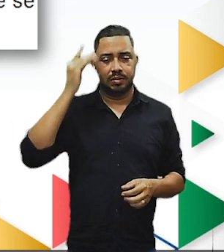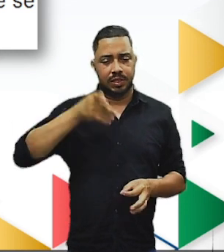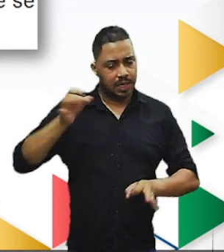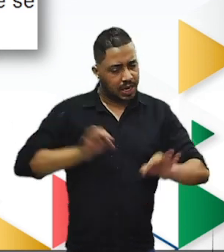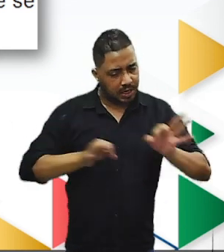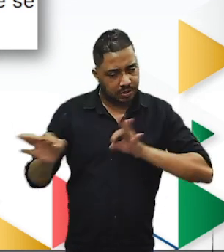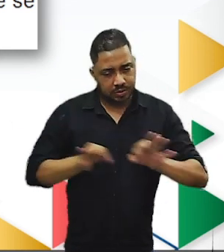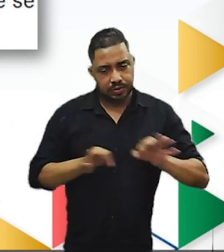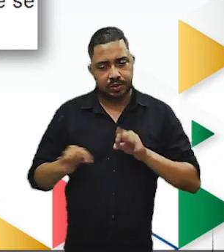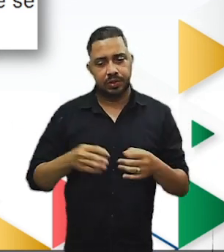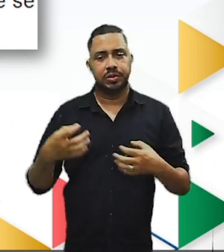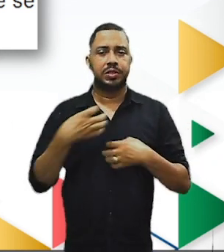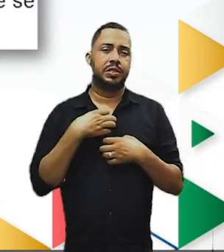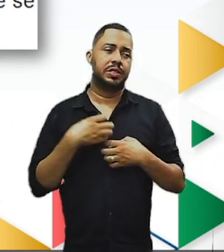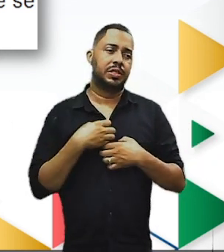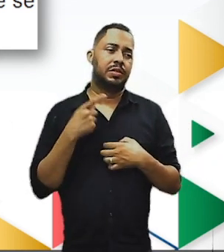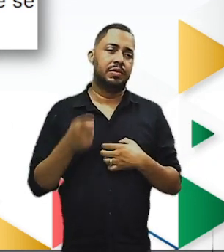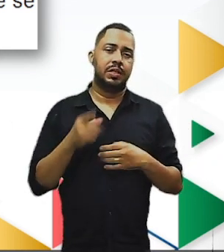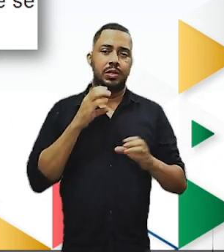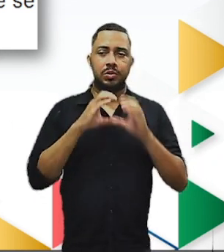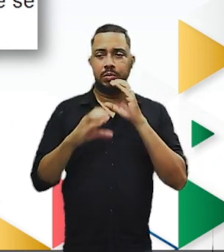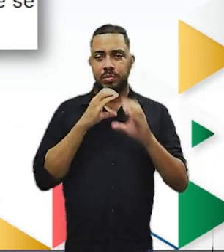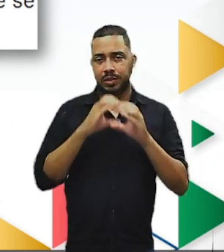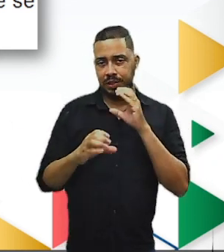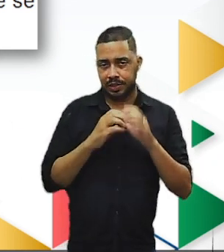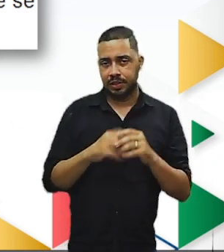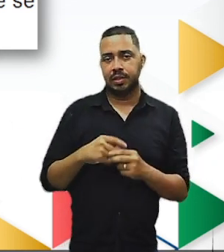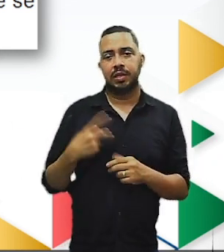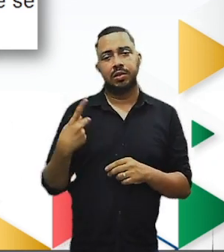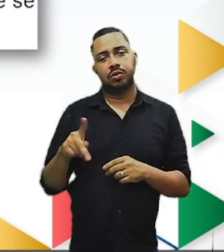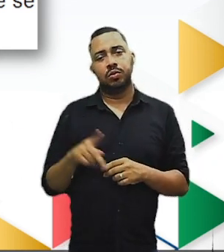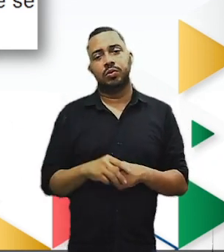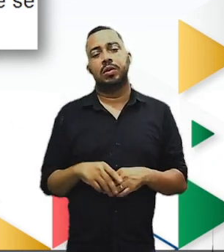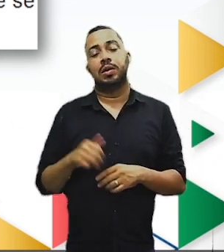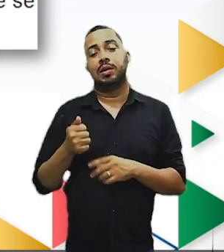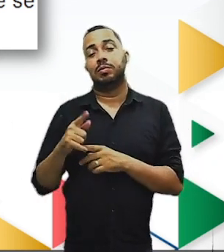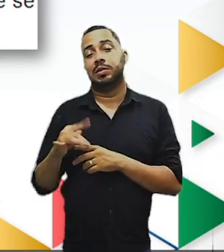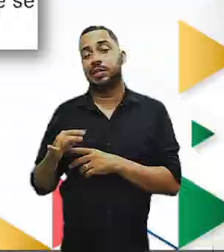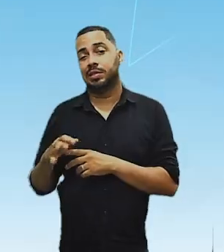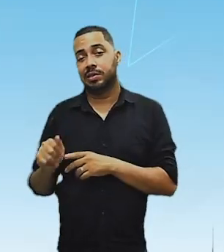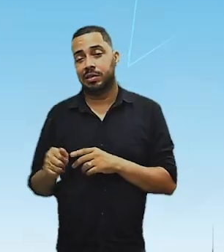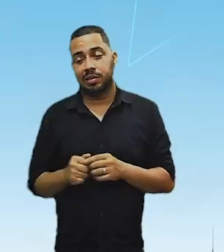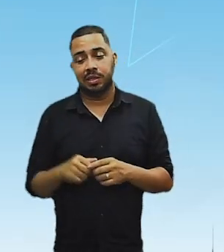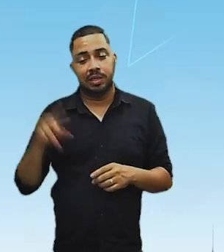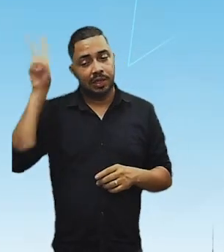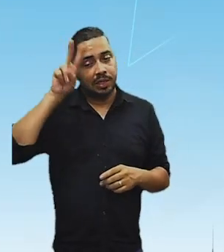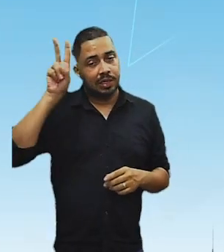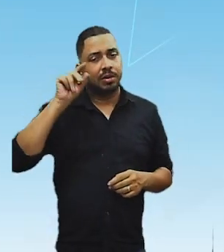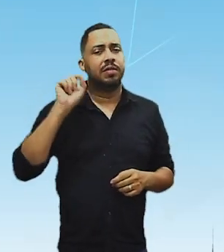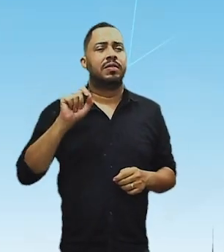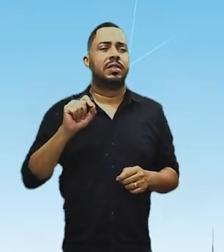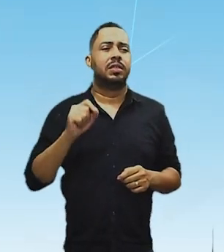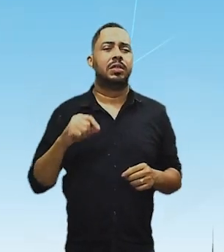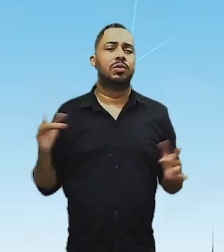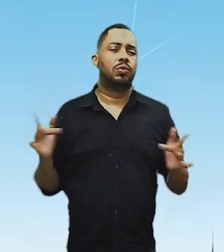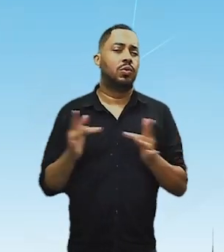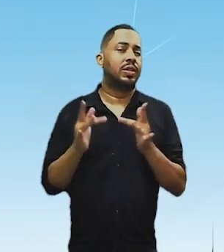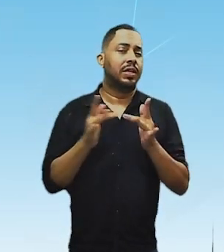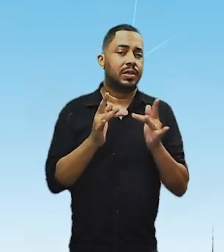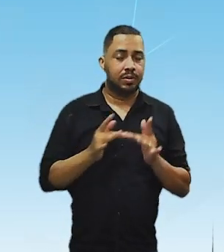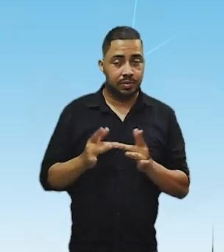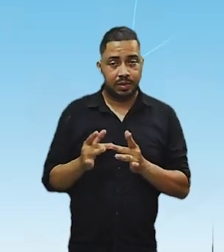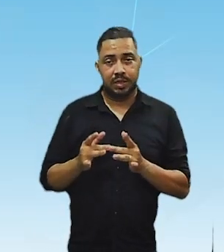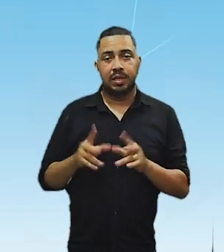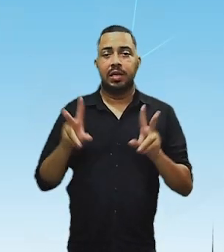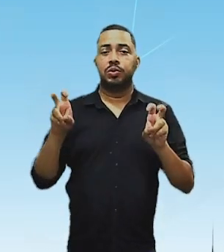o jeito que você se comunica com a sua audiência. Lembrar é justamente o seguinte: fazer conexões com assuntos que